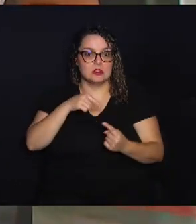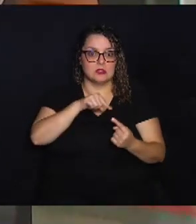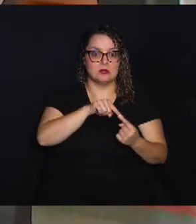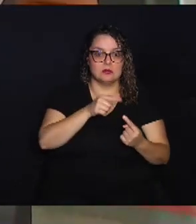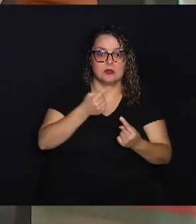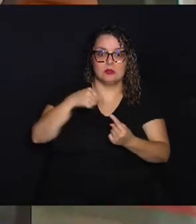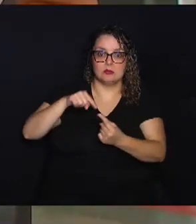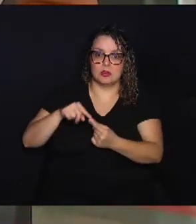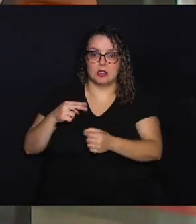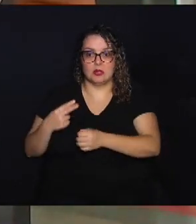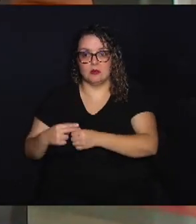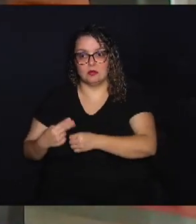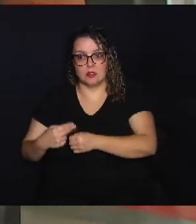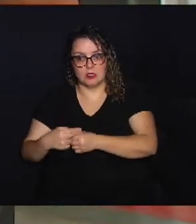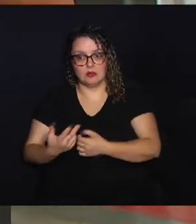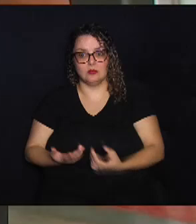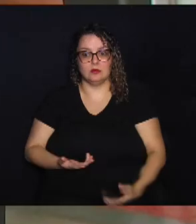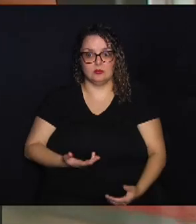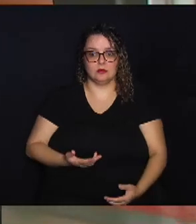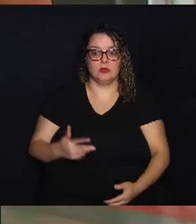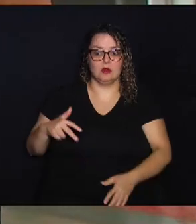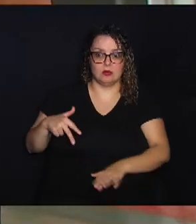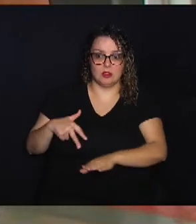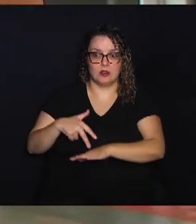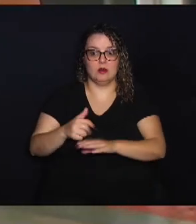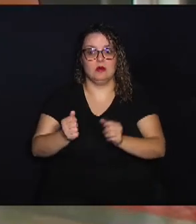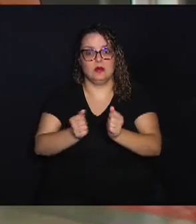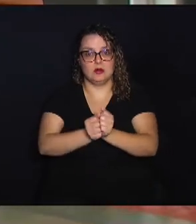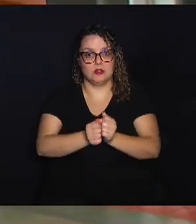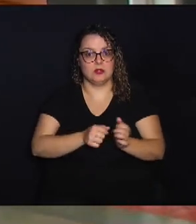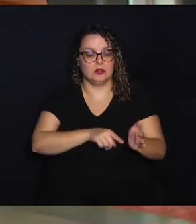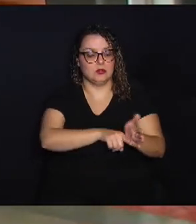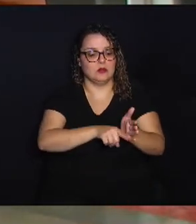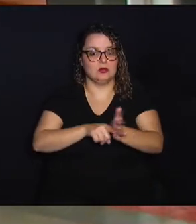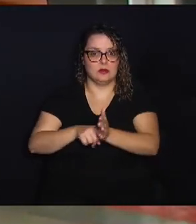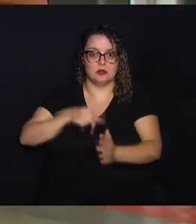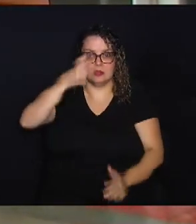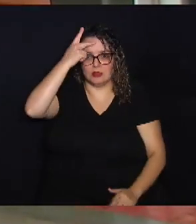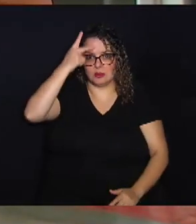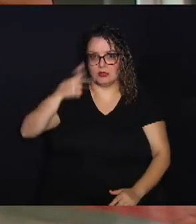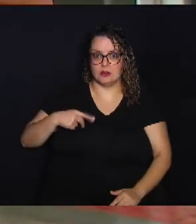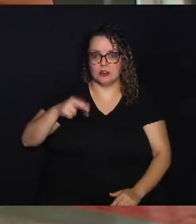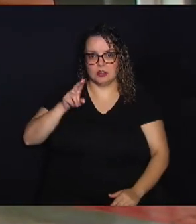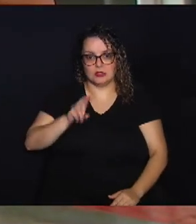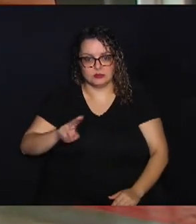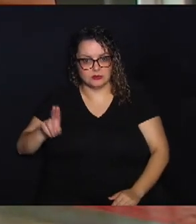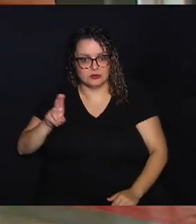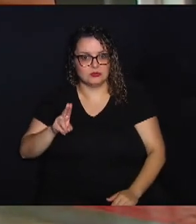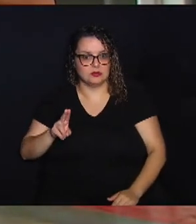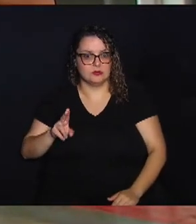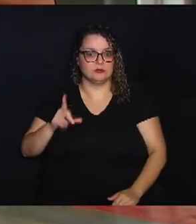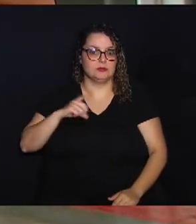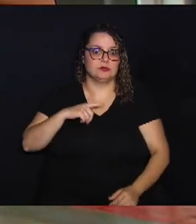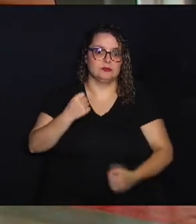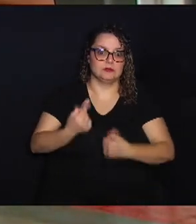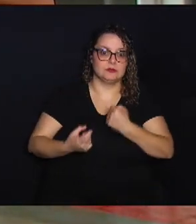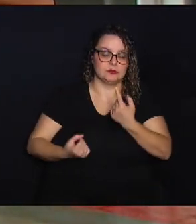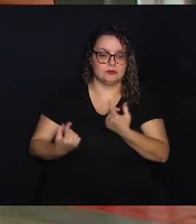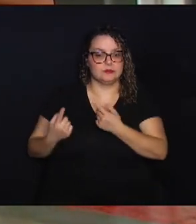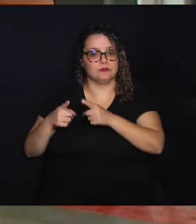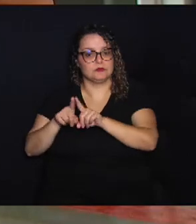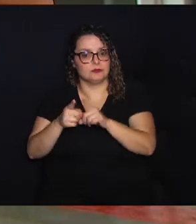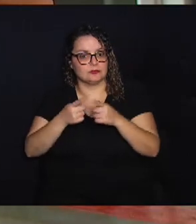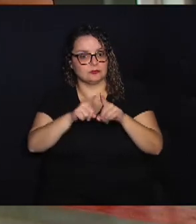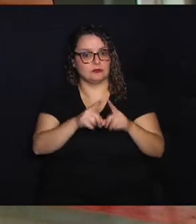a Unicamp vai atuar junto com os pesquisadores da própria universidade? Está previsto algum tipo de